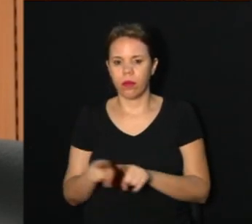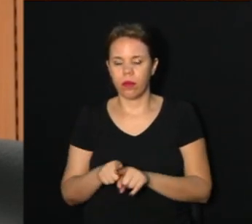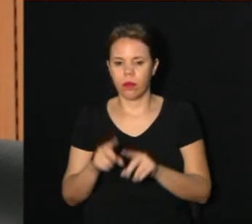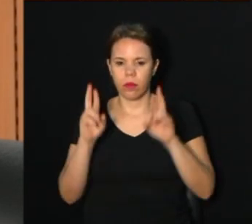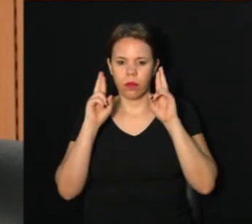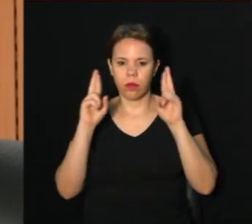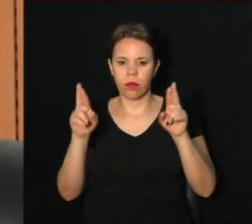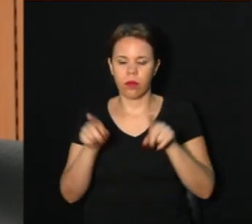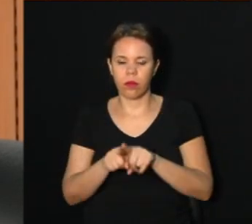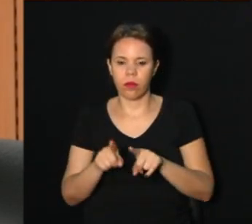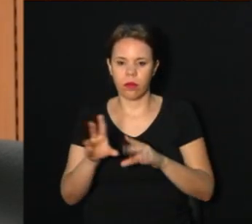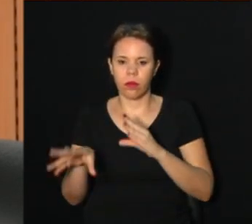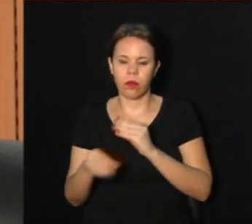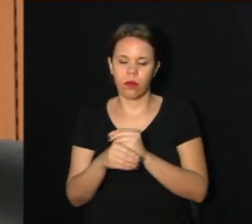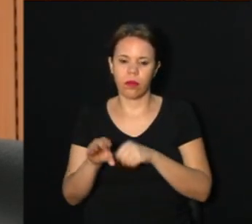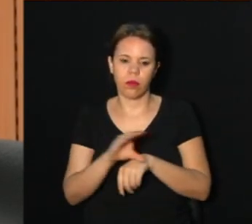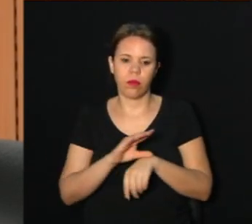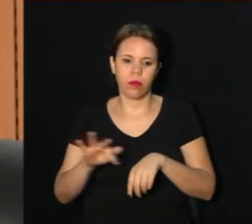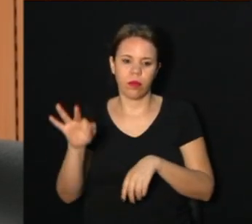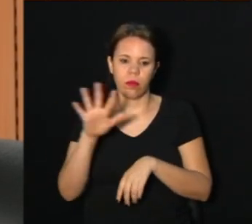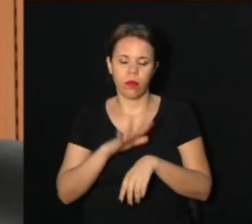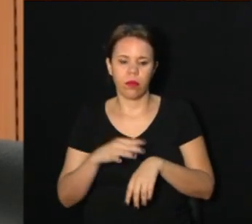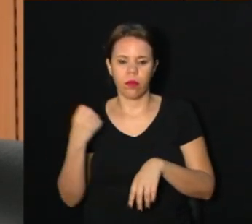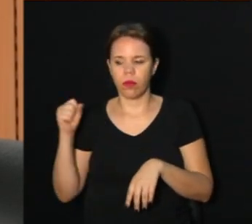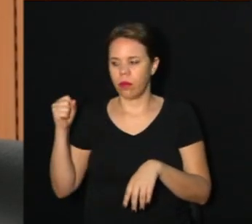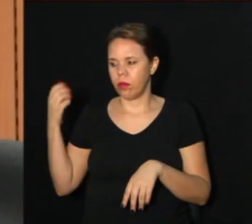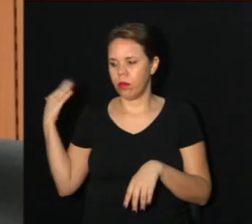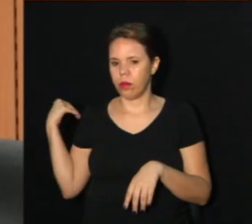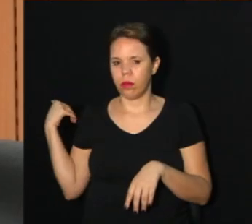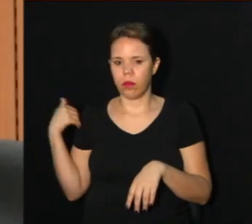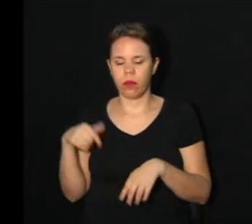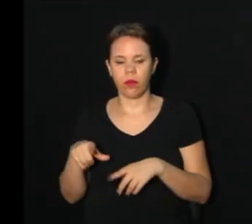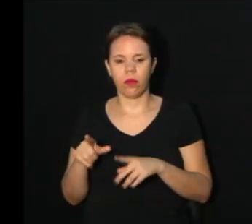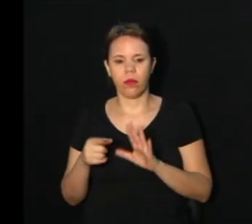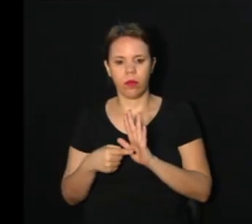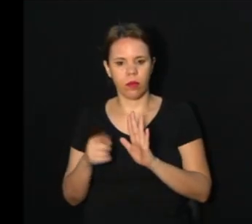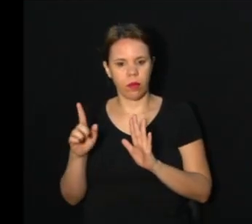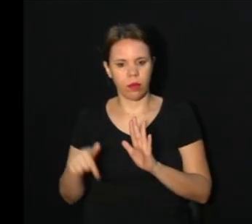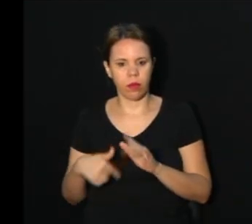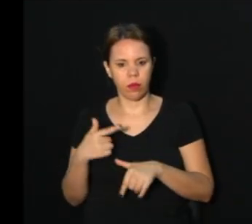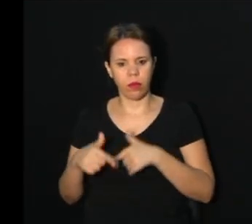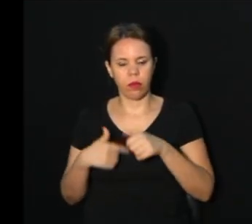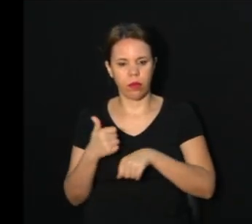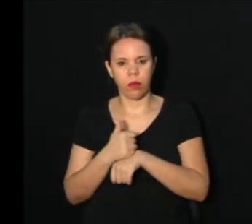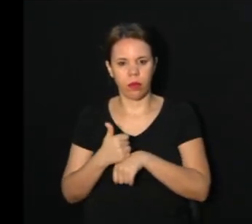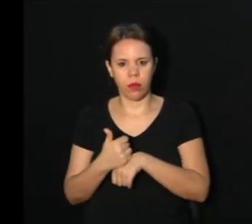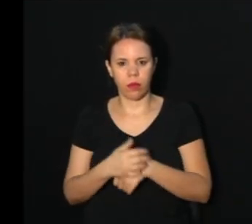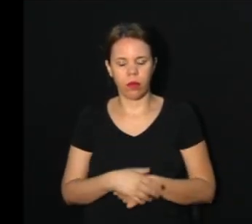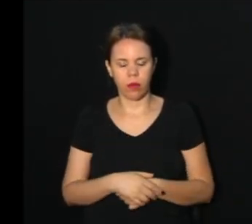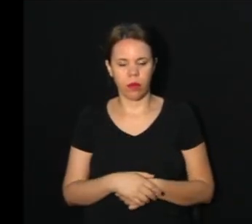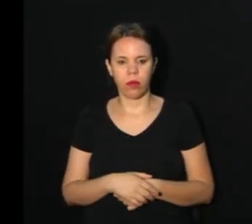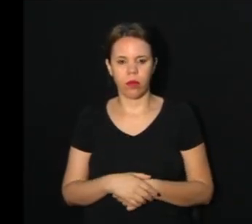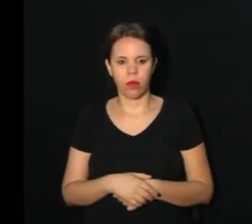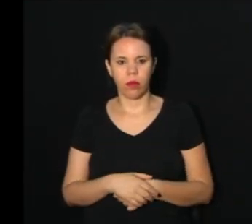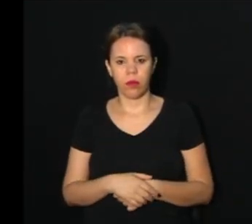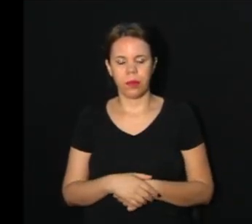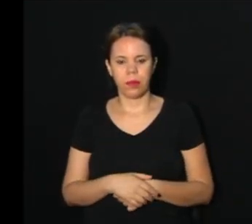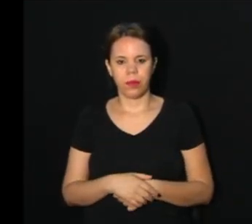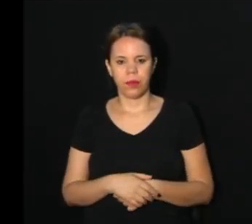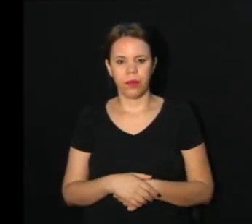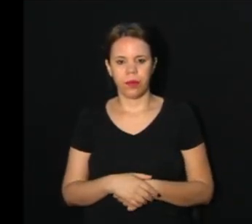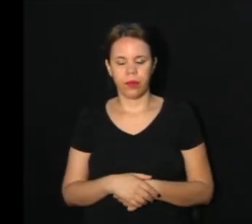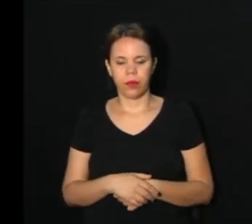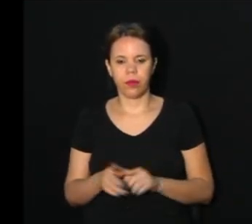previsão na Constituição Federal de 88, que trata dessas carreiras como carreiras